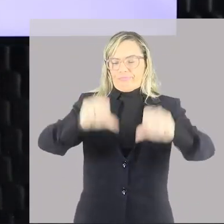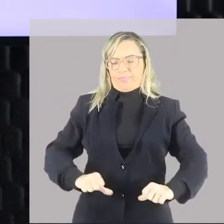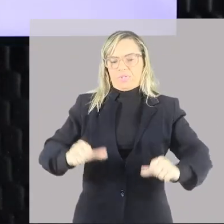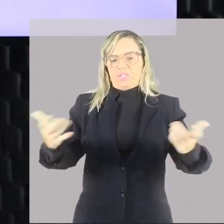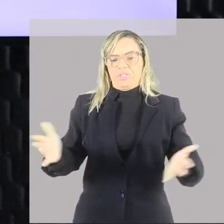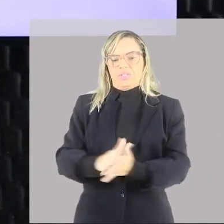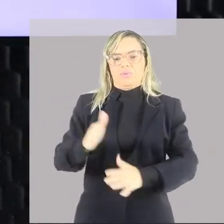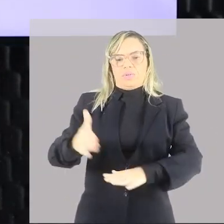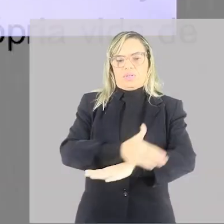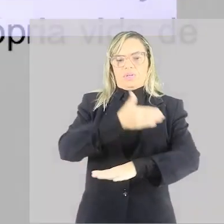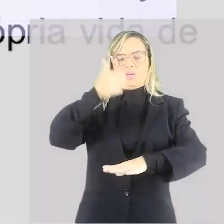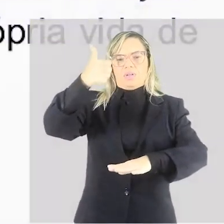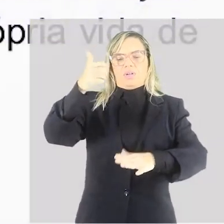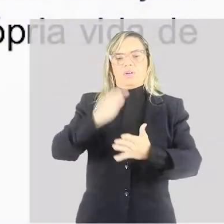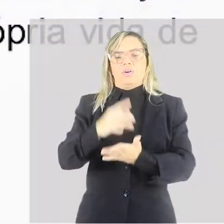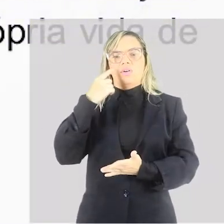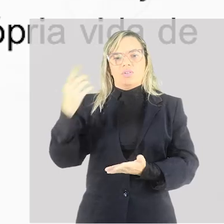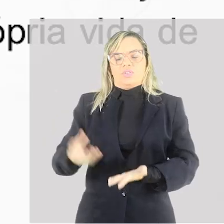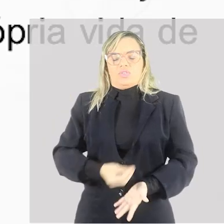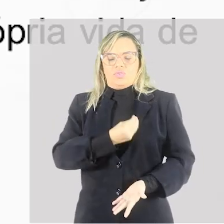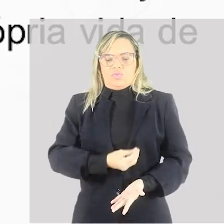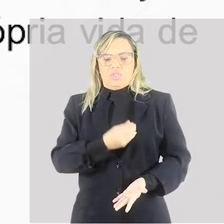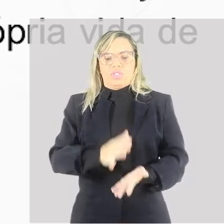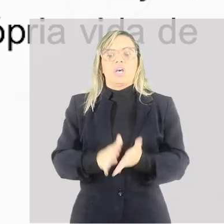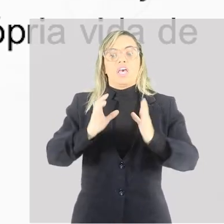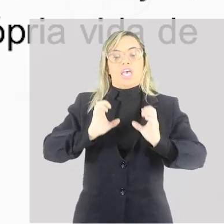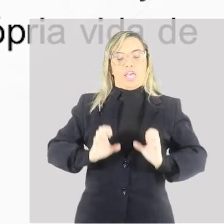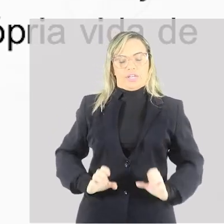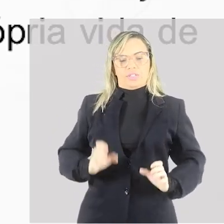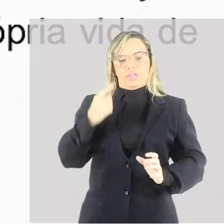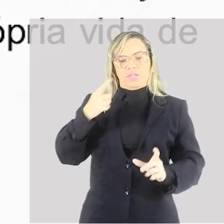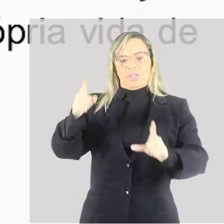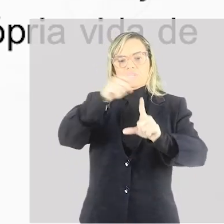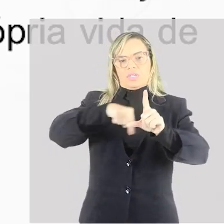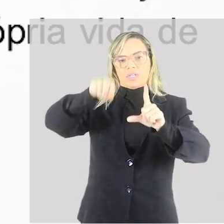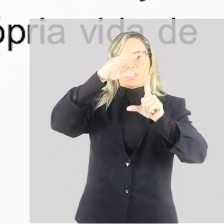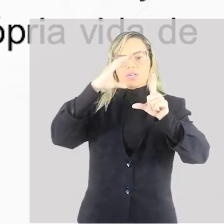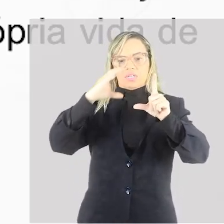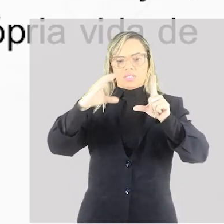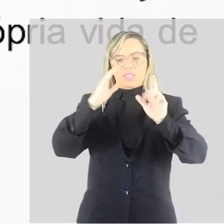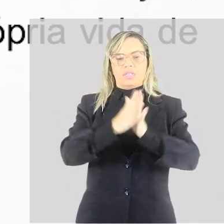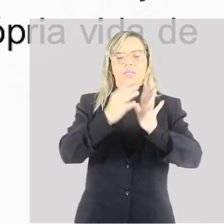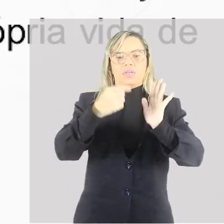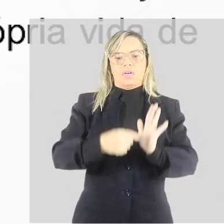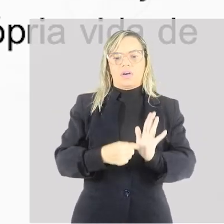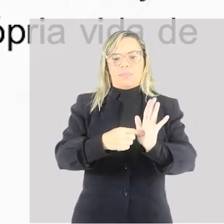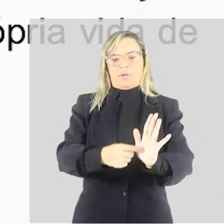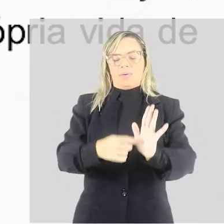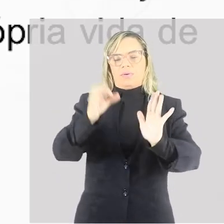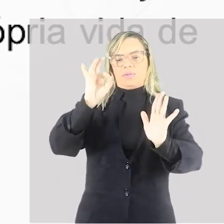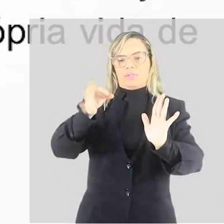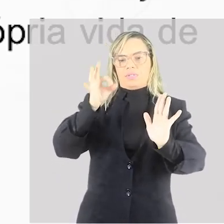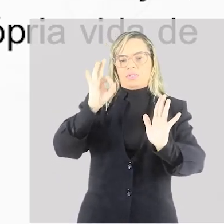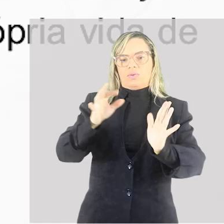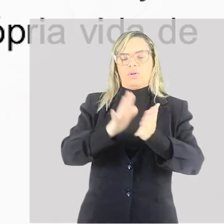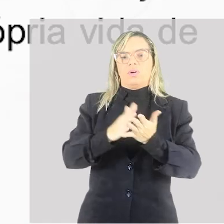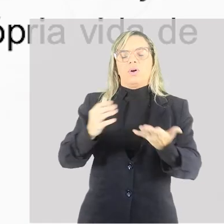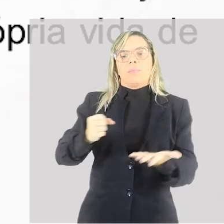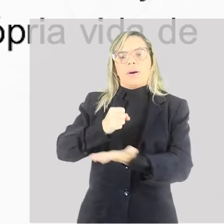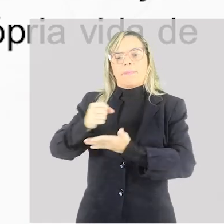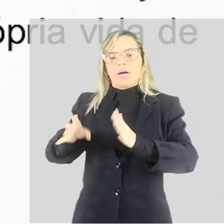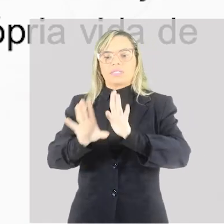ético. Portanto, meus amores, a letra C é aquela que oferece como uma